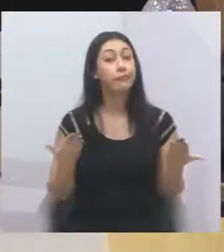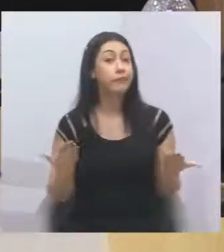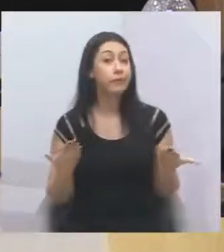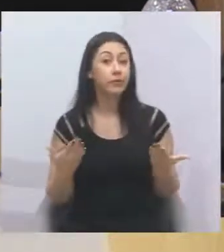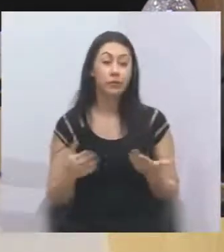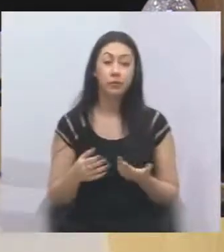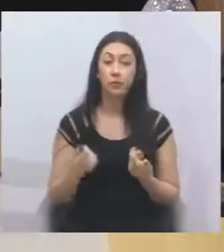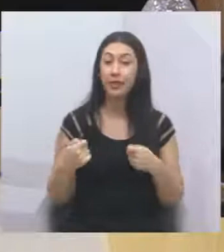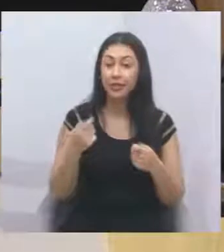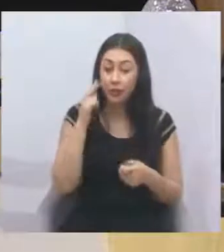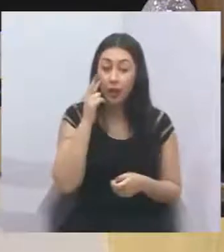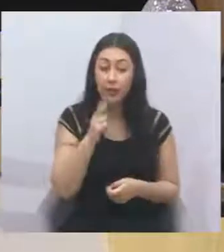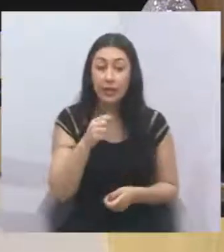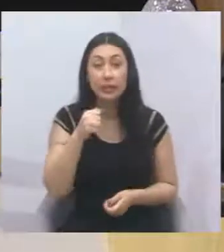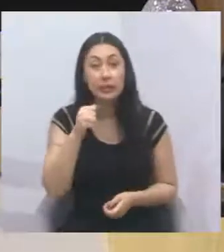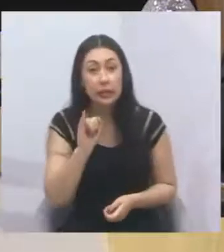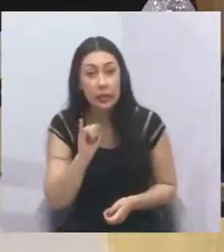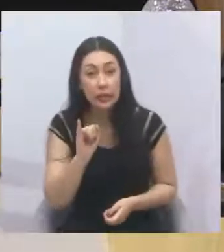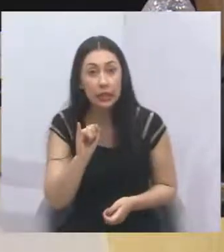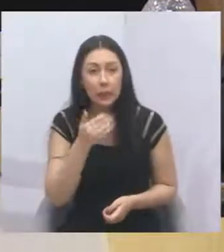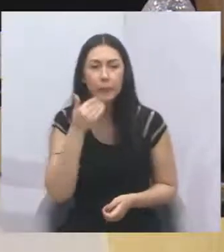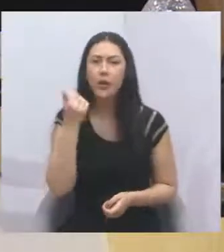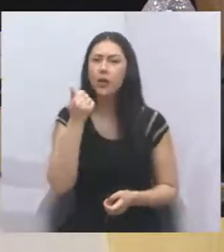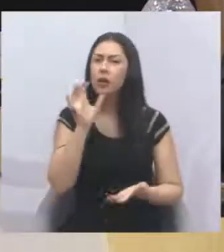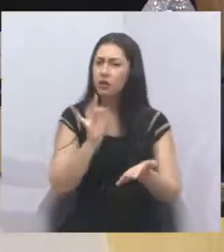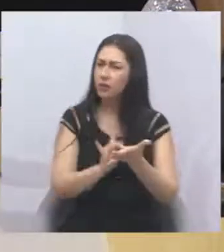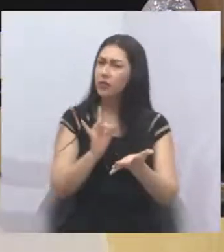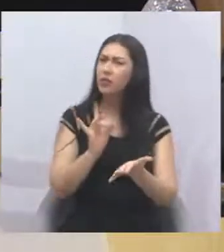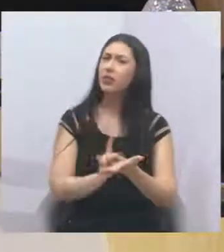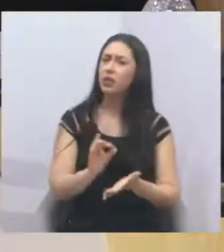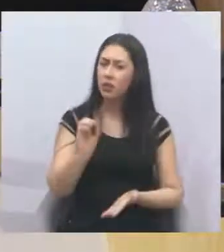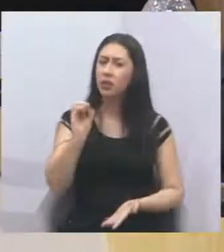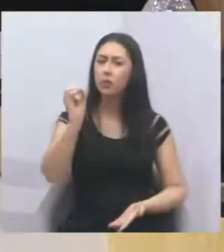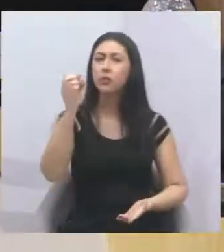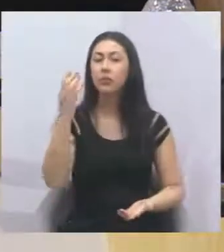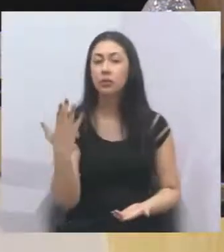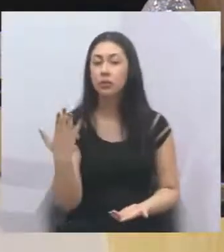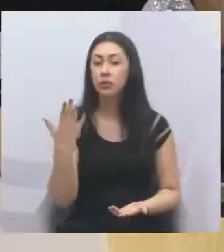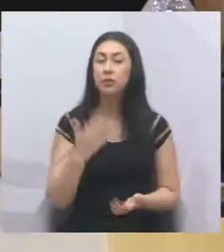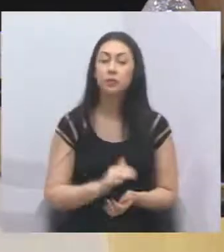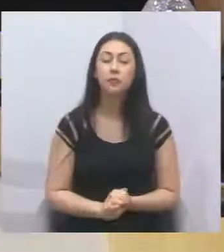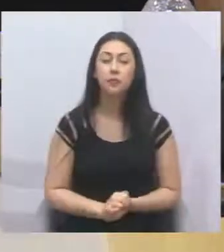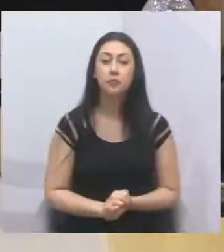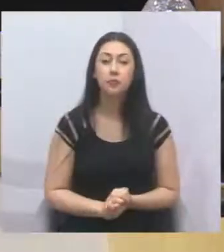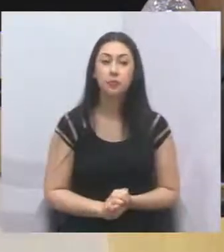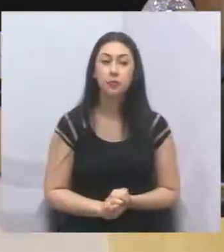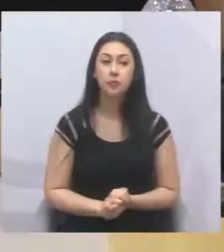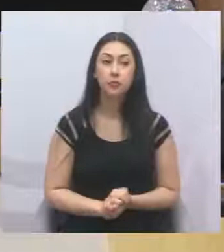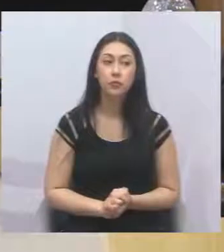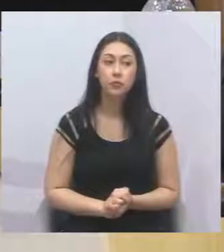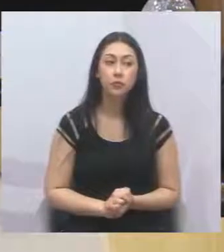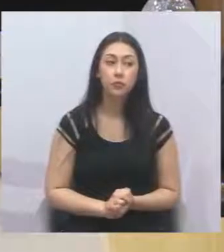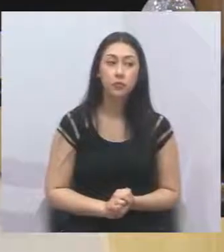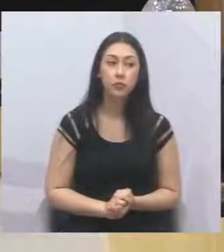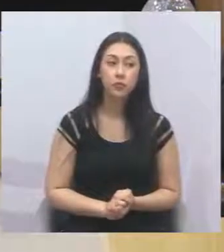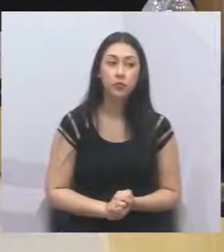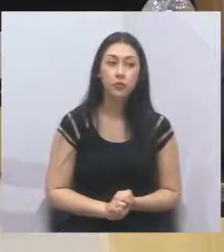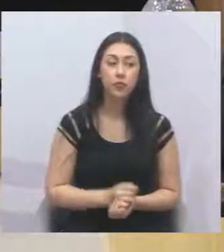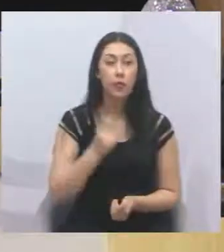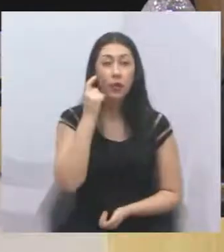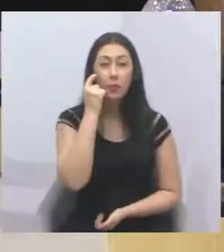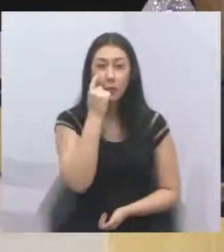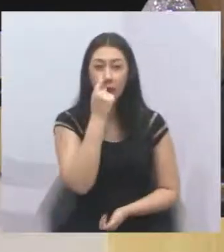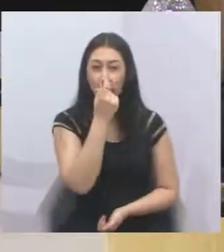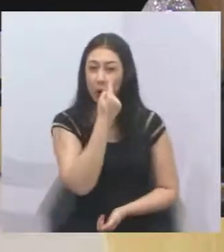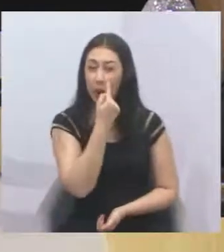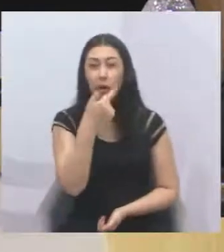se realmente será melhor o atendimento para esses bairros que o vereador acabou de falar. Que o Meia Lua